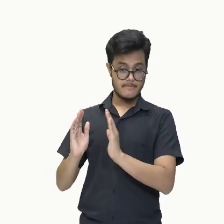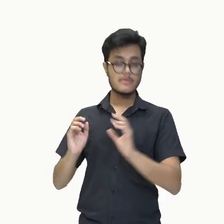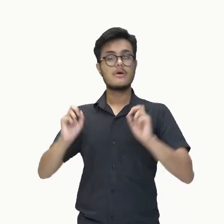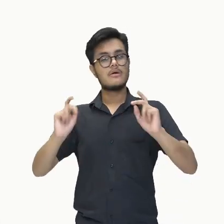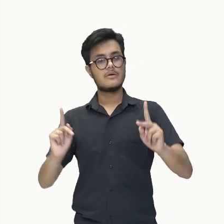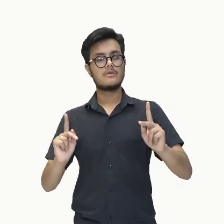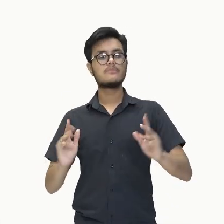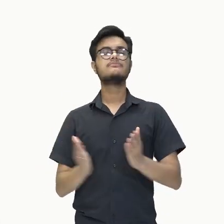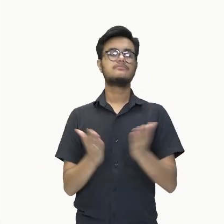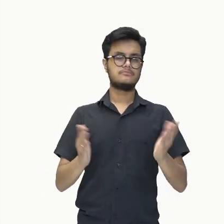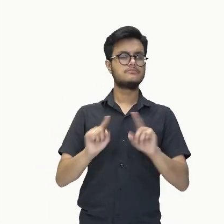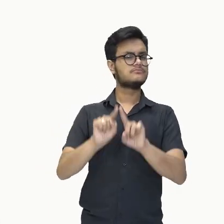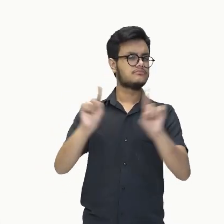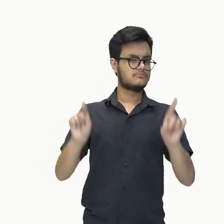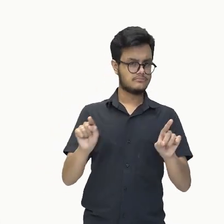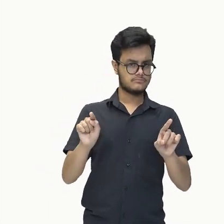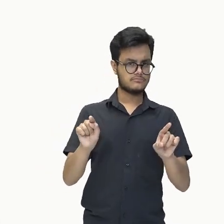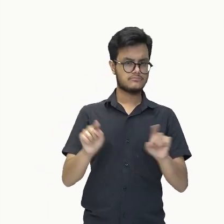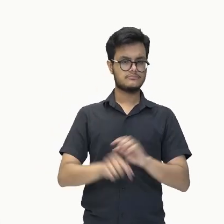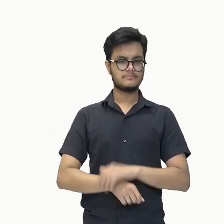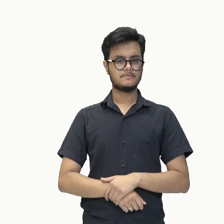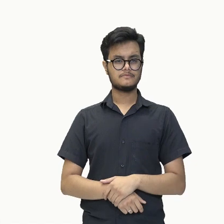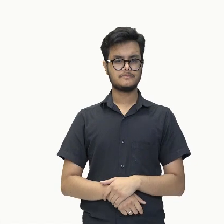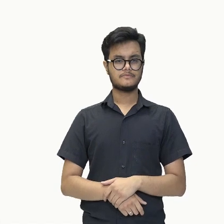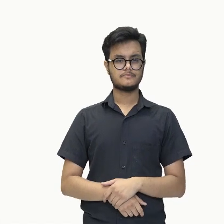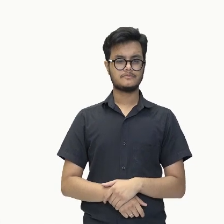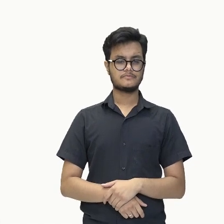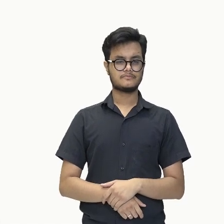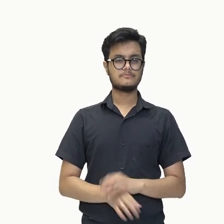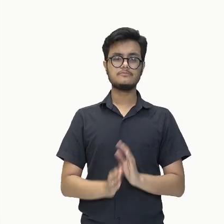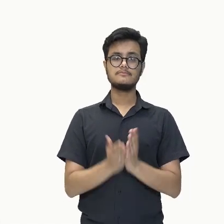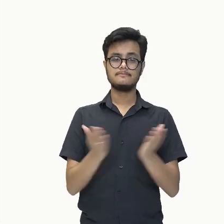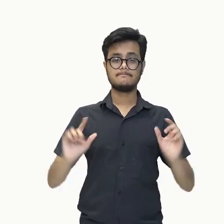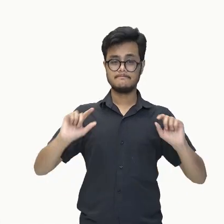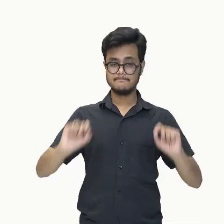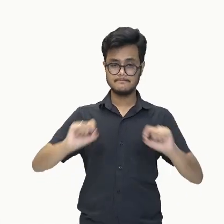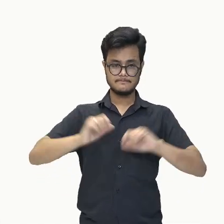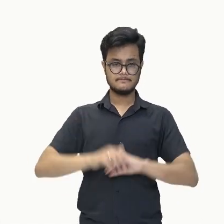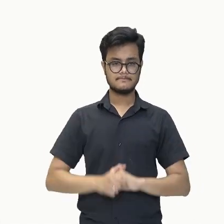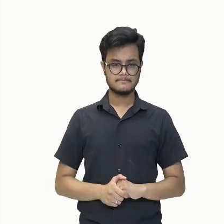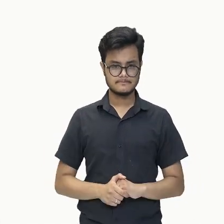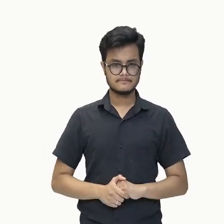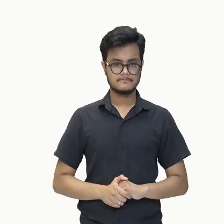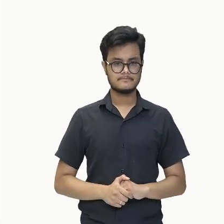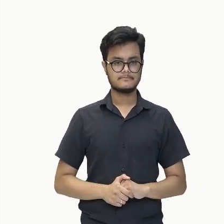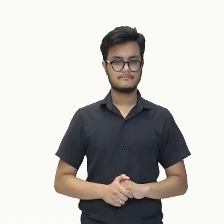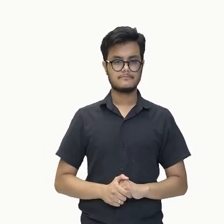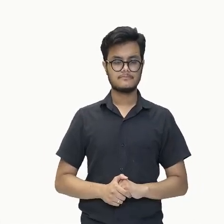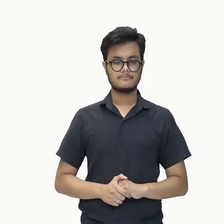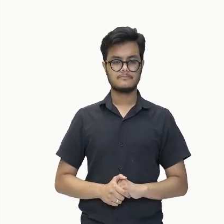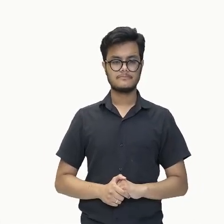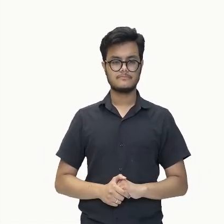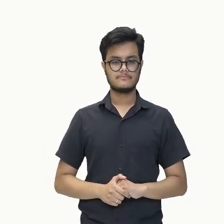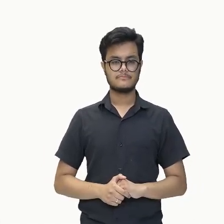estão entre parênteses. Então, quem vai ser o nosso preço final? Vai ser igual a